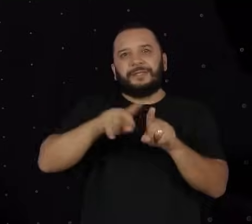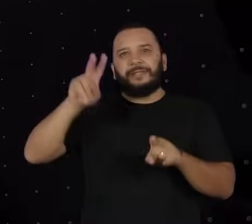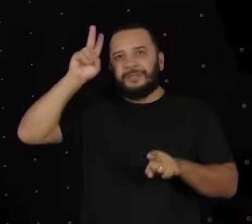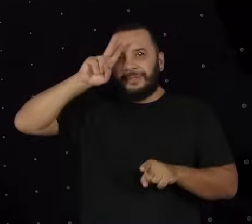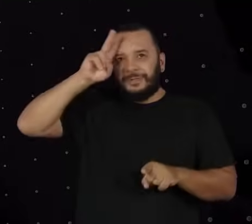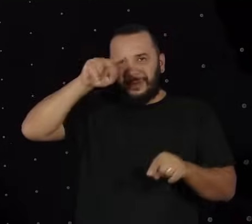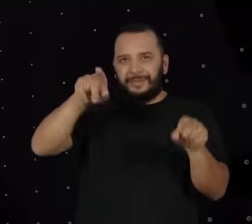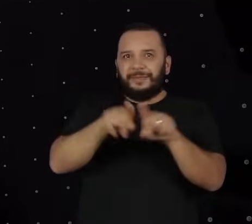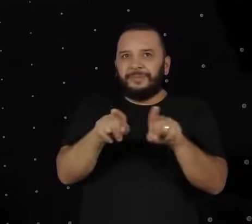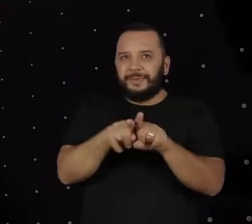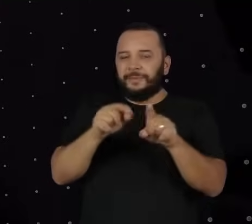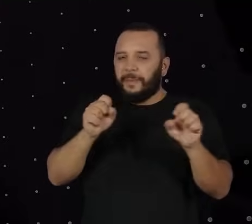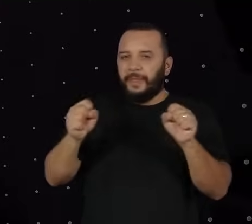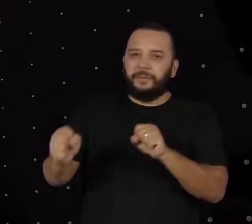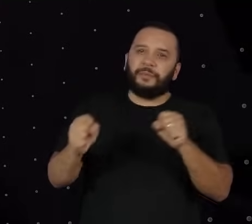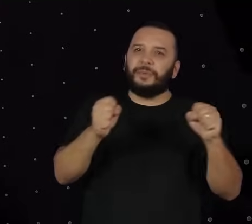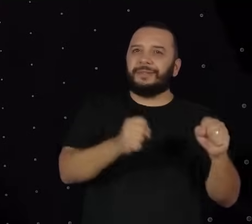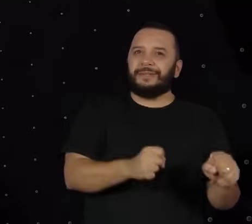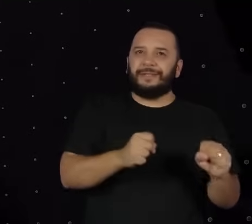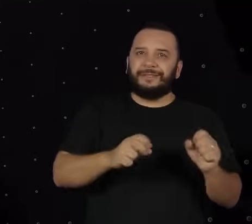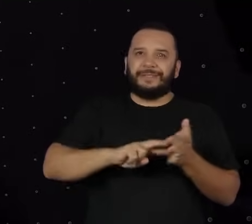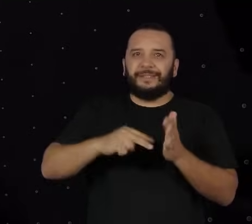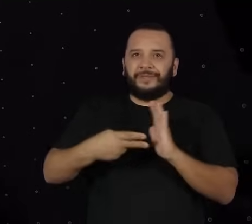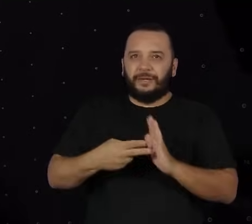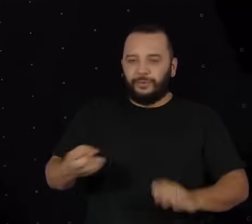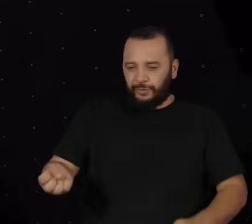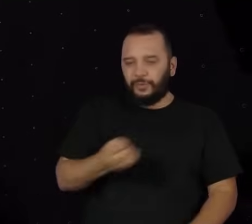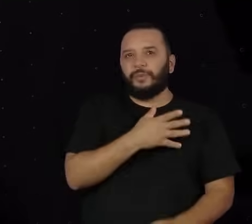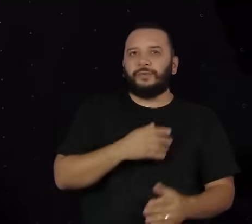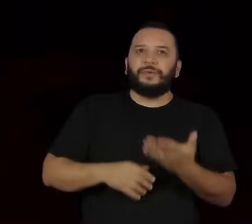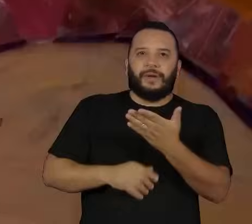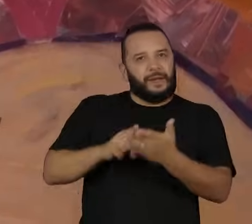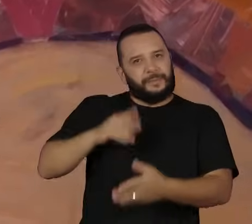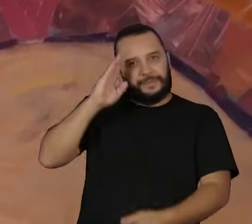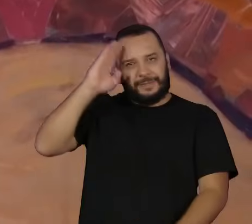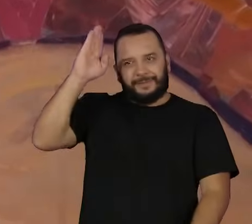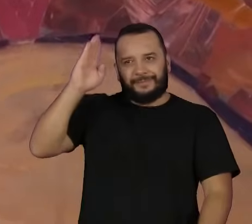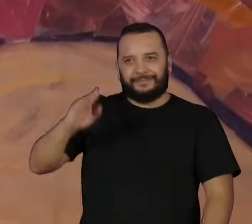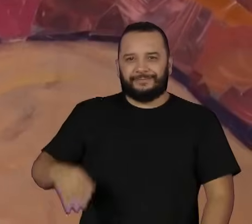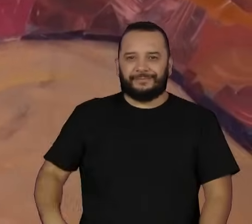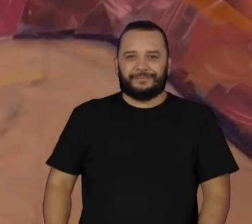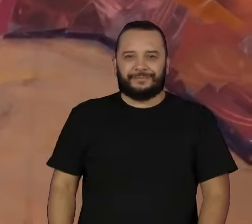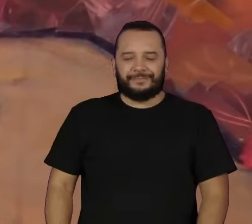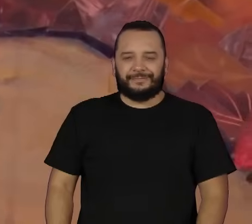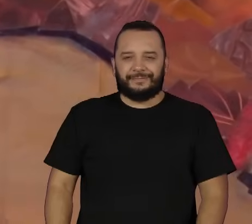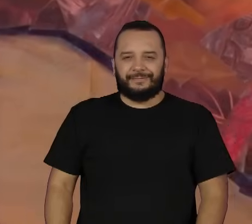o poder de ressignificação que isso traz é o principal.